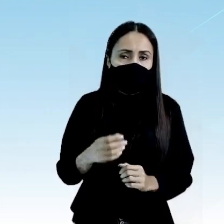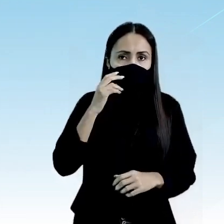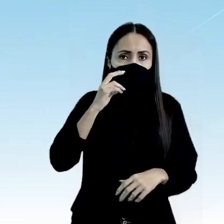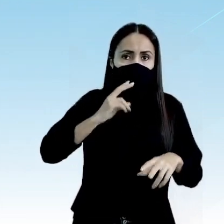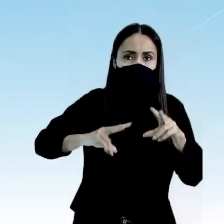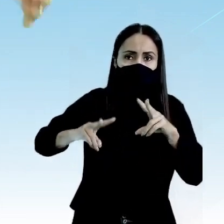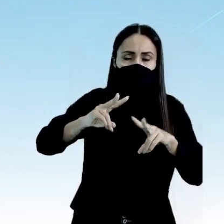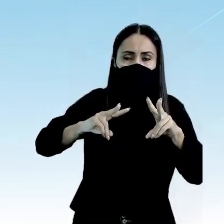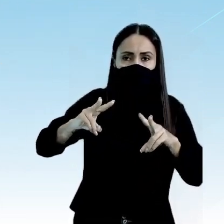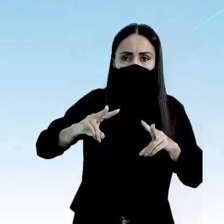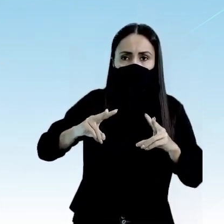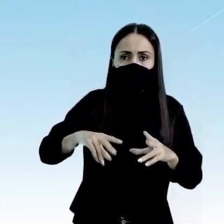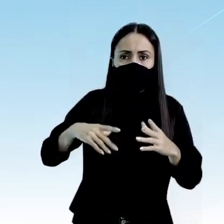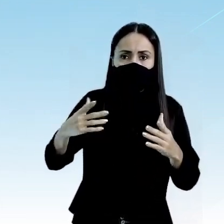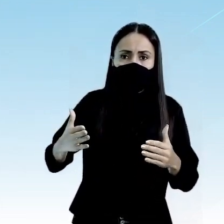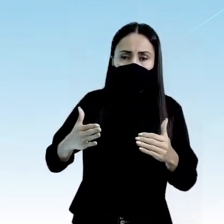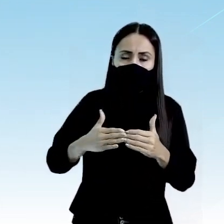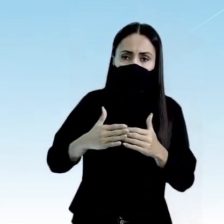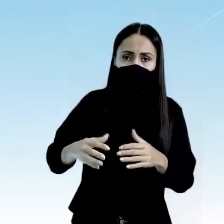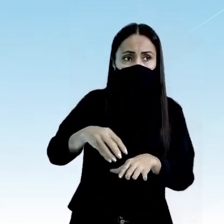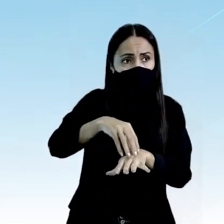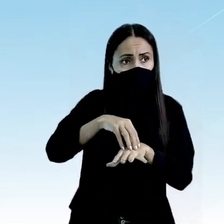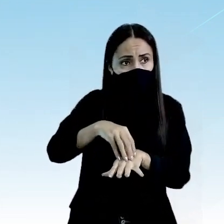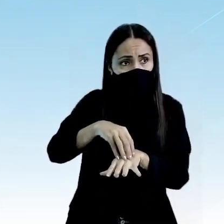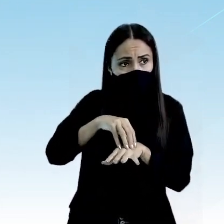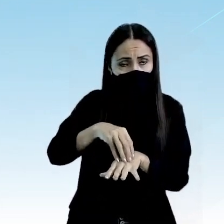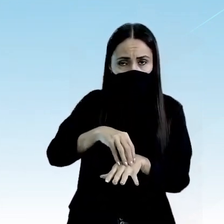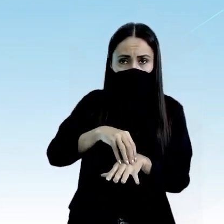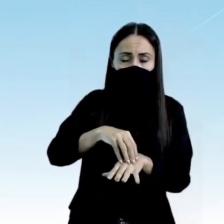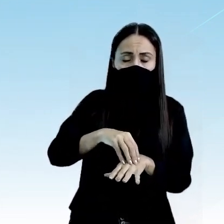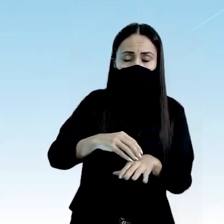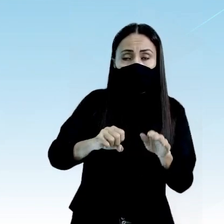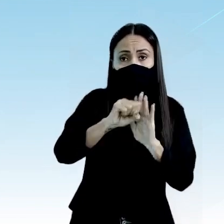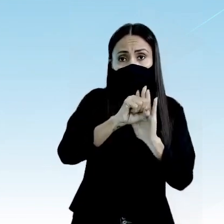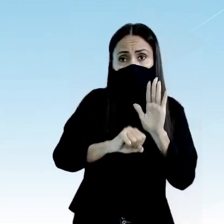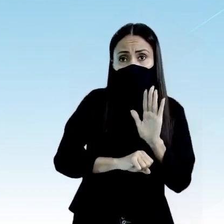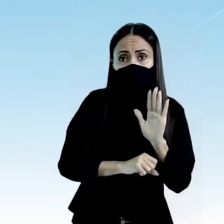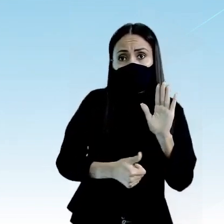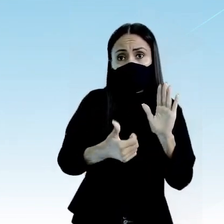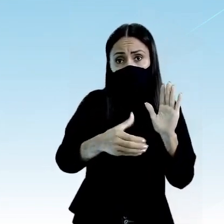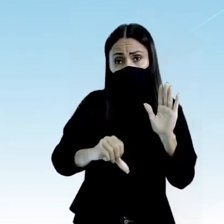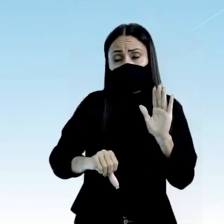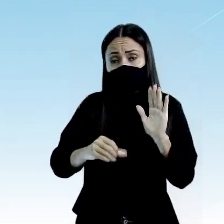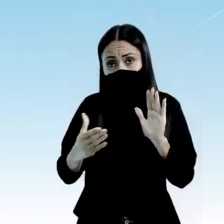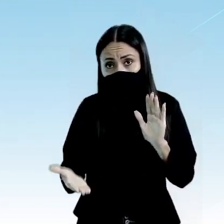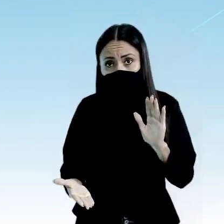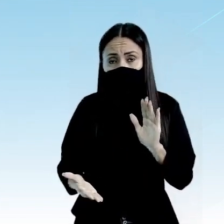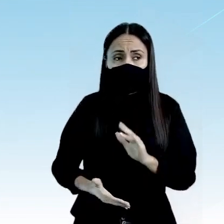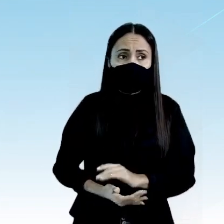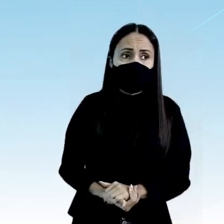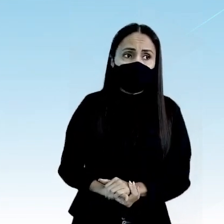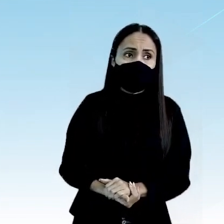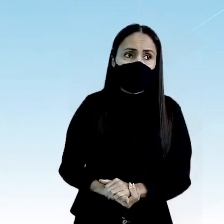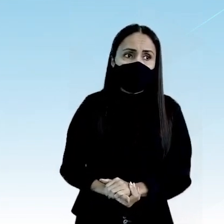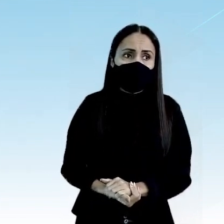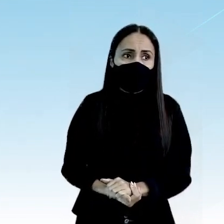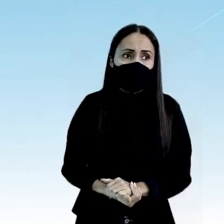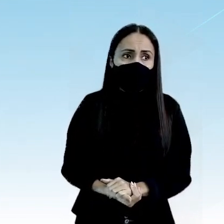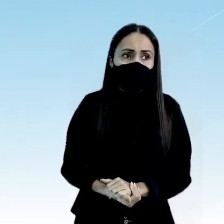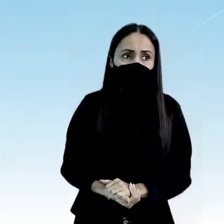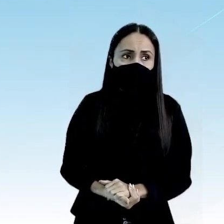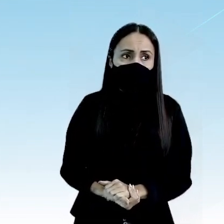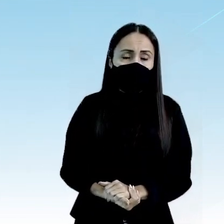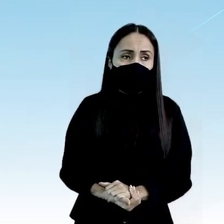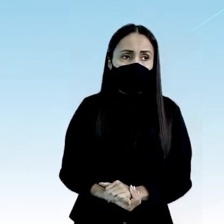revolucionaram os meios de transporte no século XIX, né? Então, aí surgem alguns